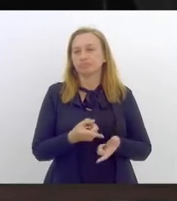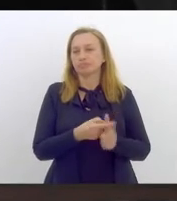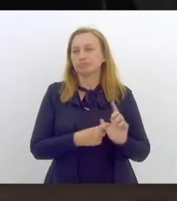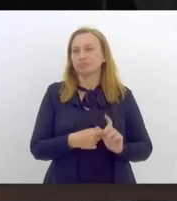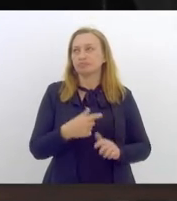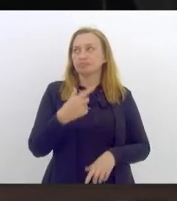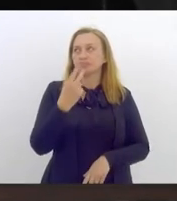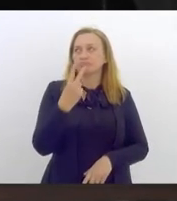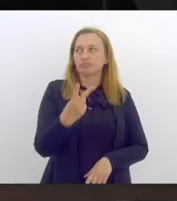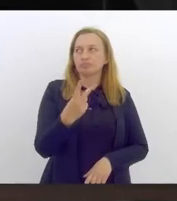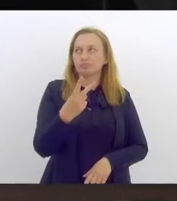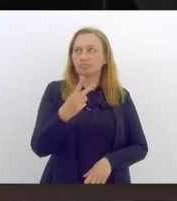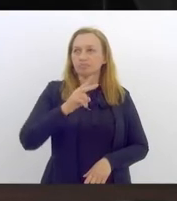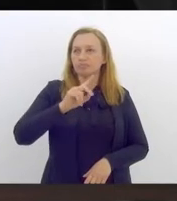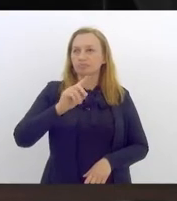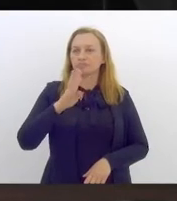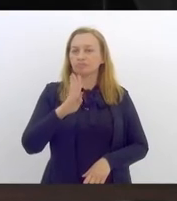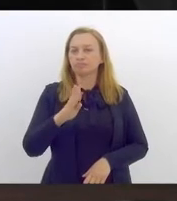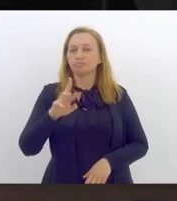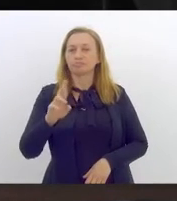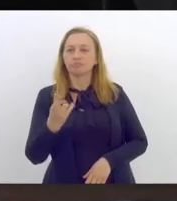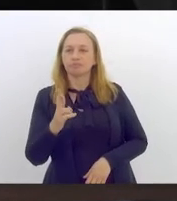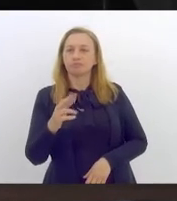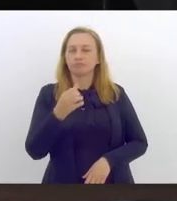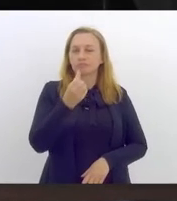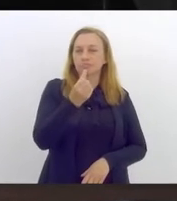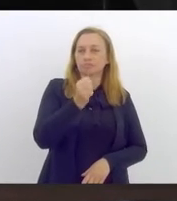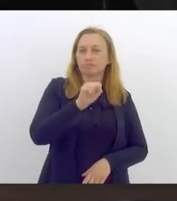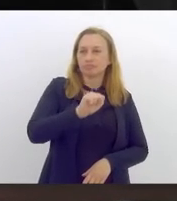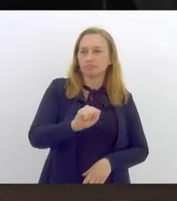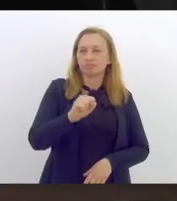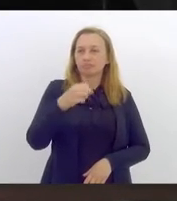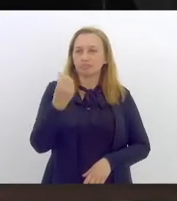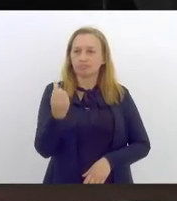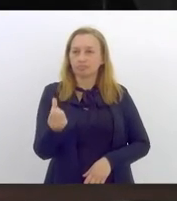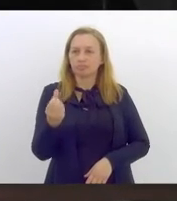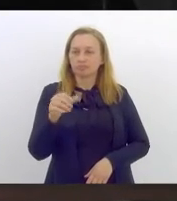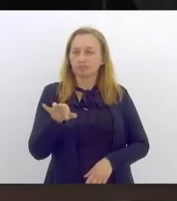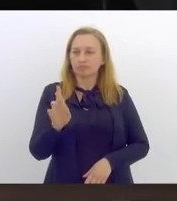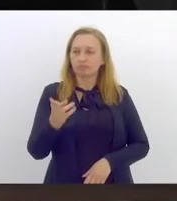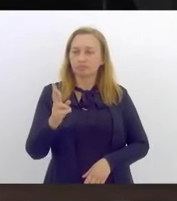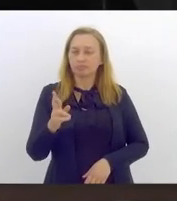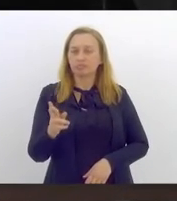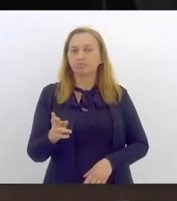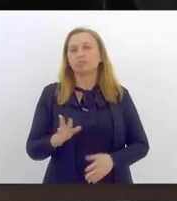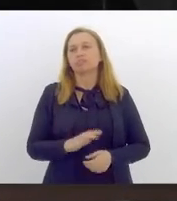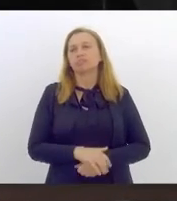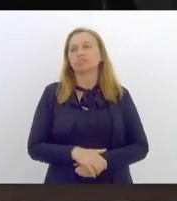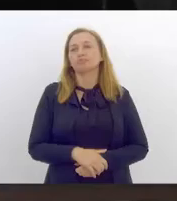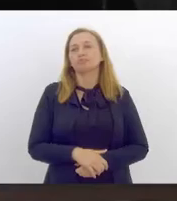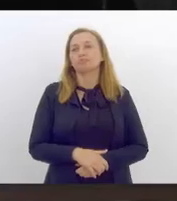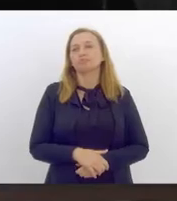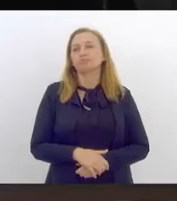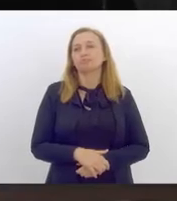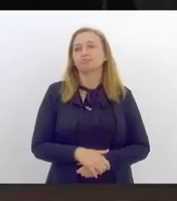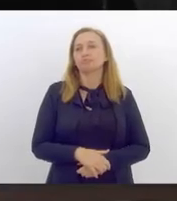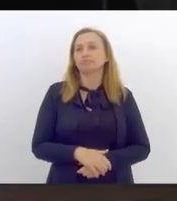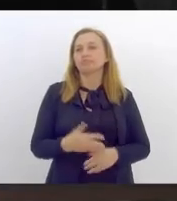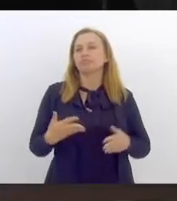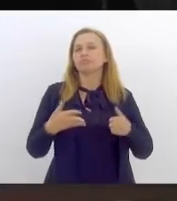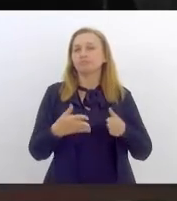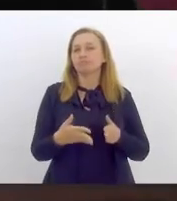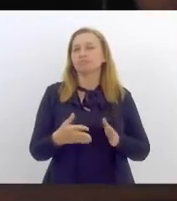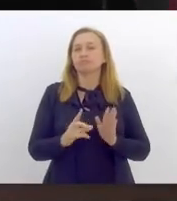de 2 bilhões e 86 milhões. É quando a gente vai para o destaque que é dado